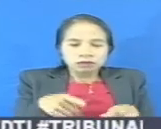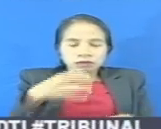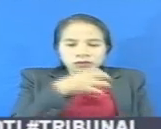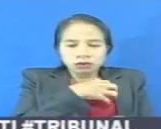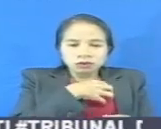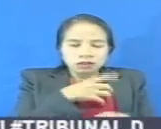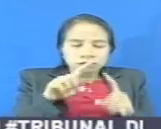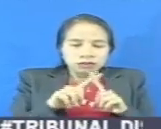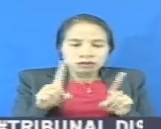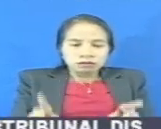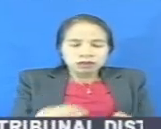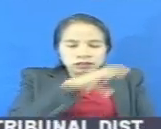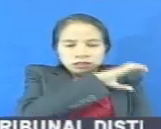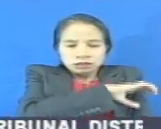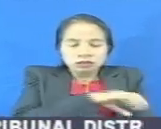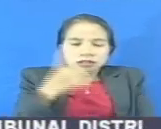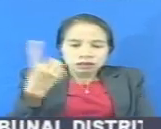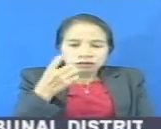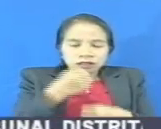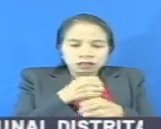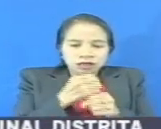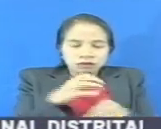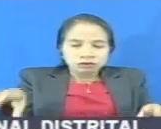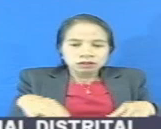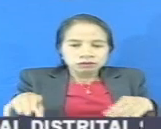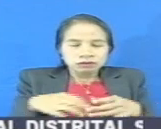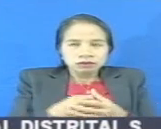polícia mai be parte segurança na fatin halau serviço.